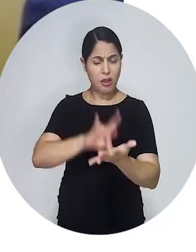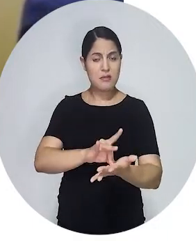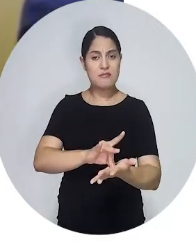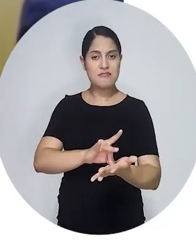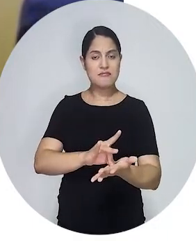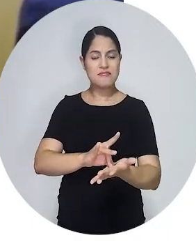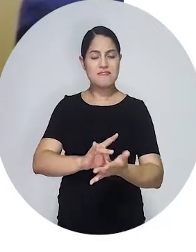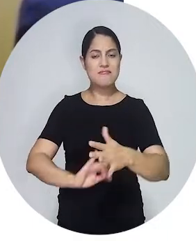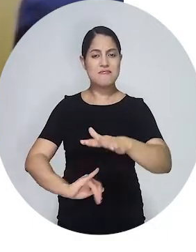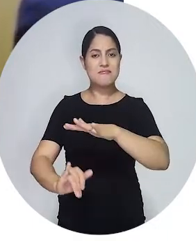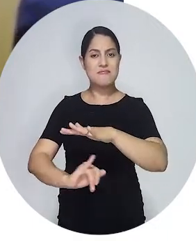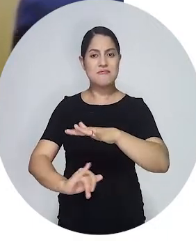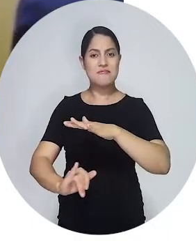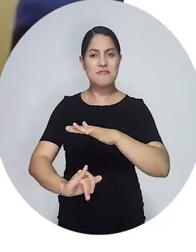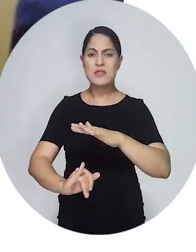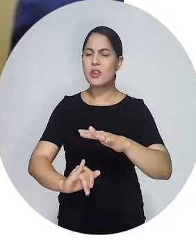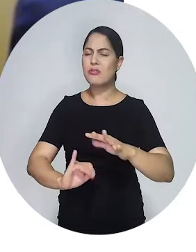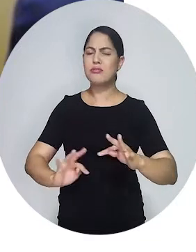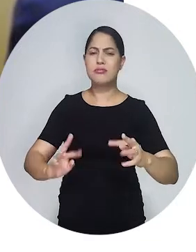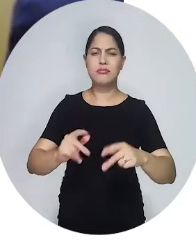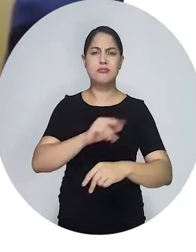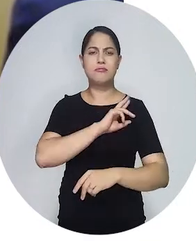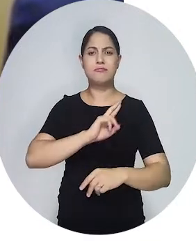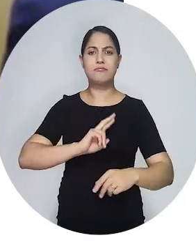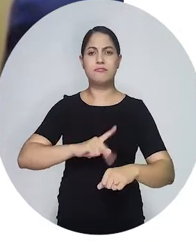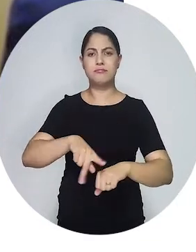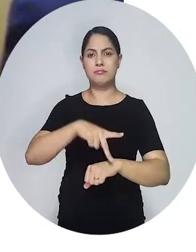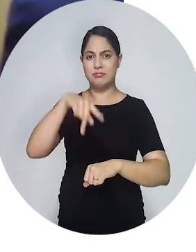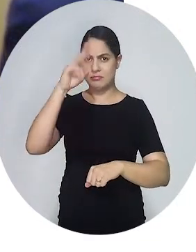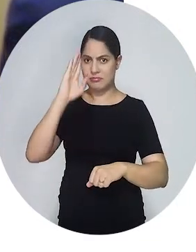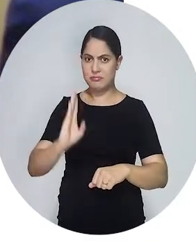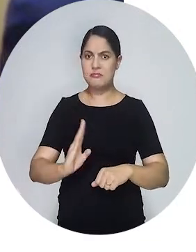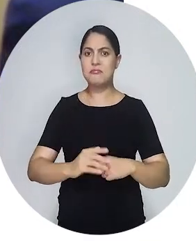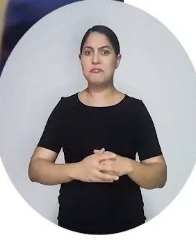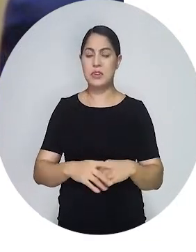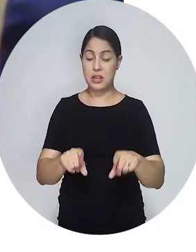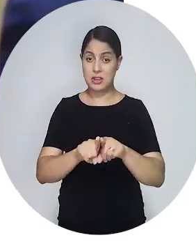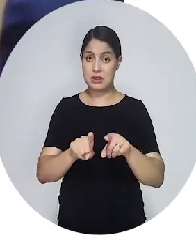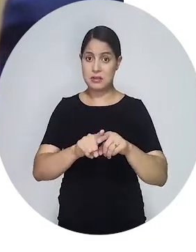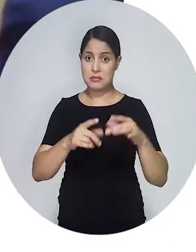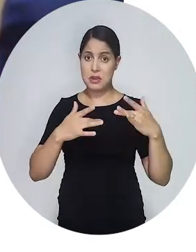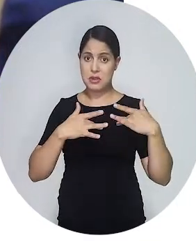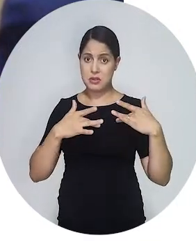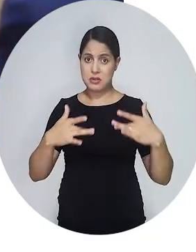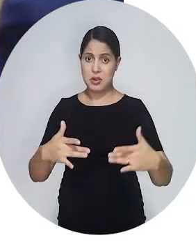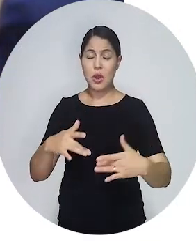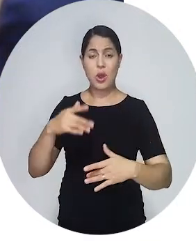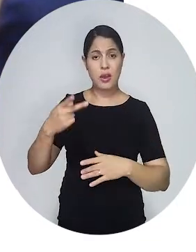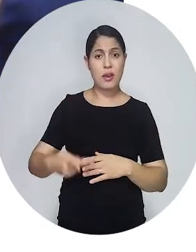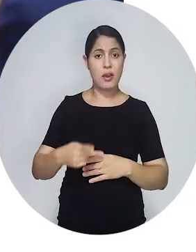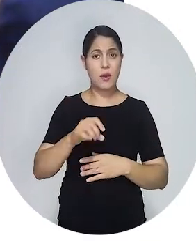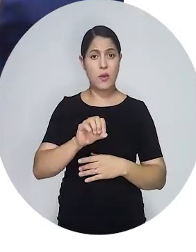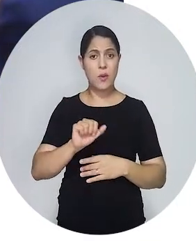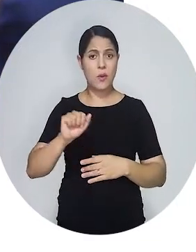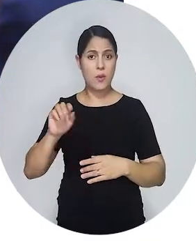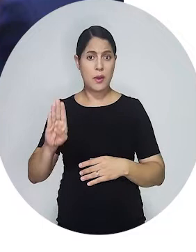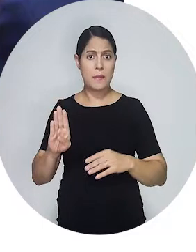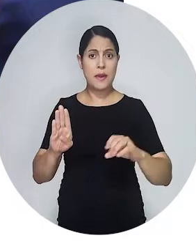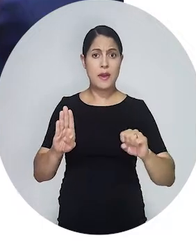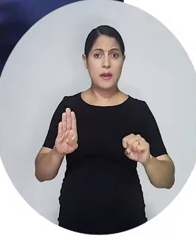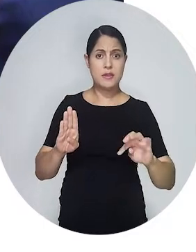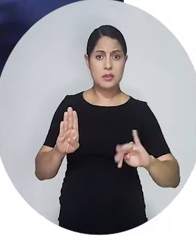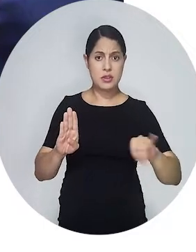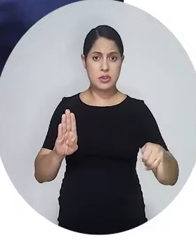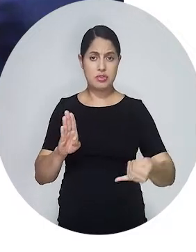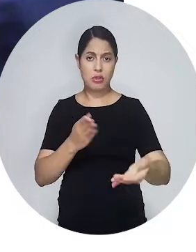confiança em seu devotado compromisso com a defesa das instituições republicanas. Reafirmo, ademais, a permanente